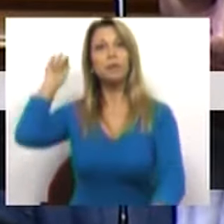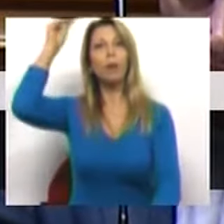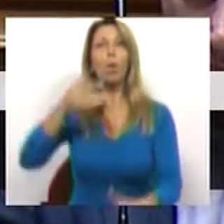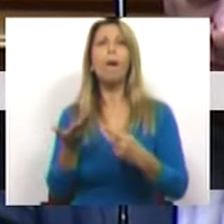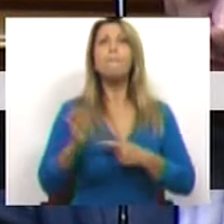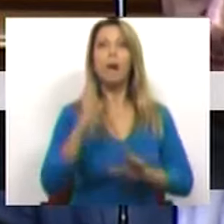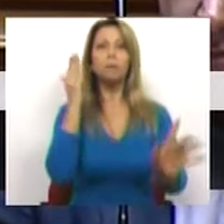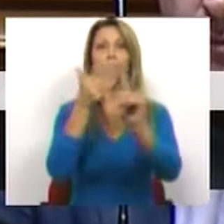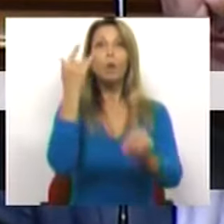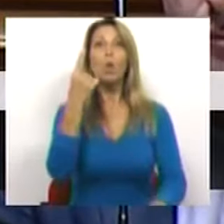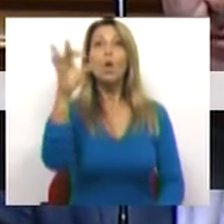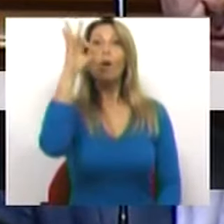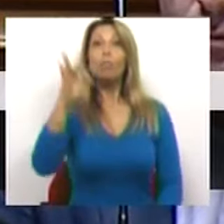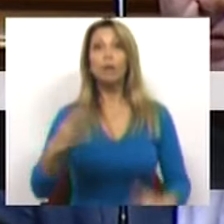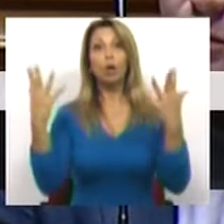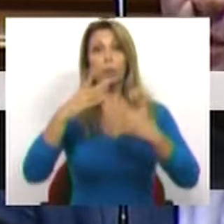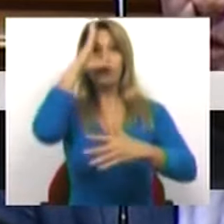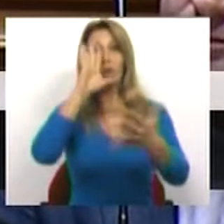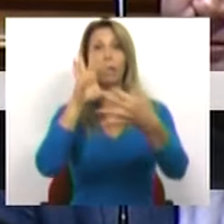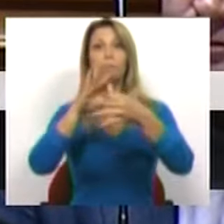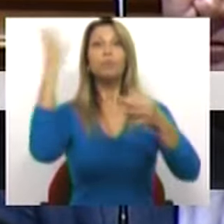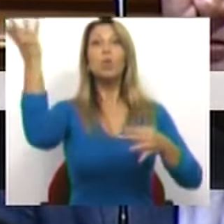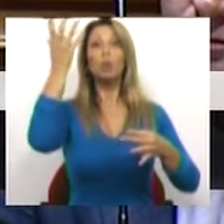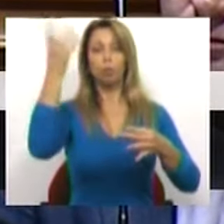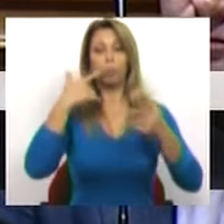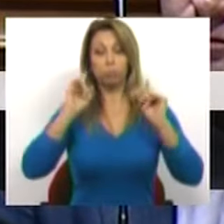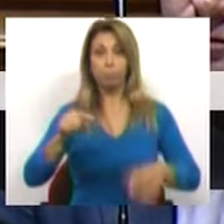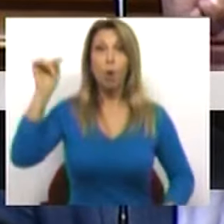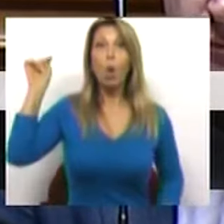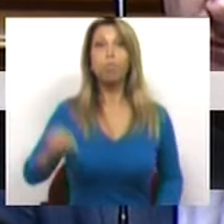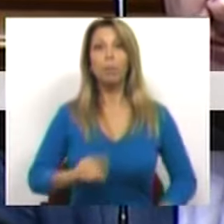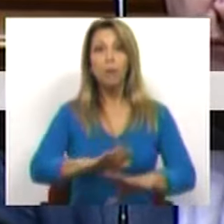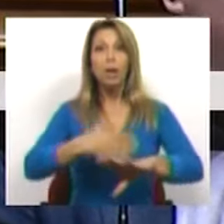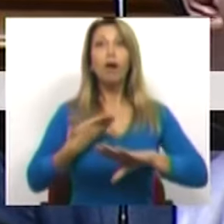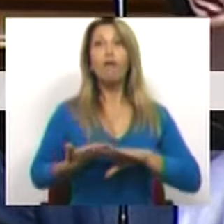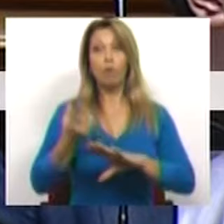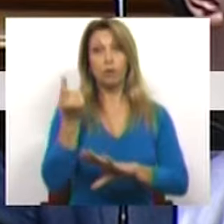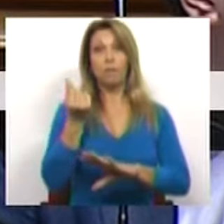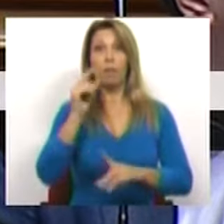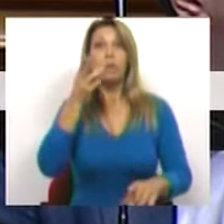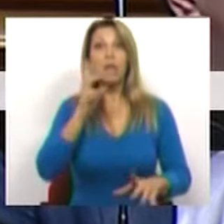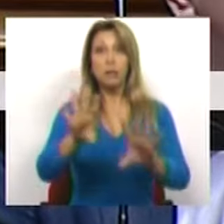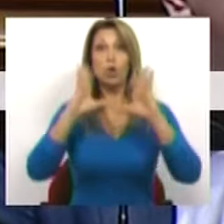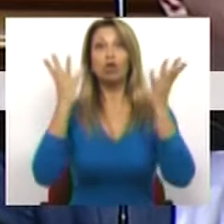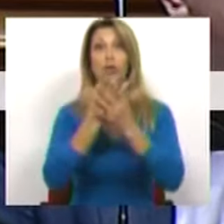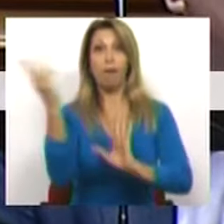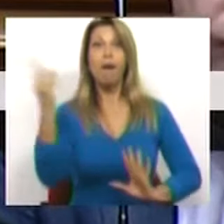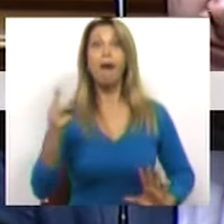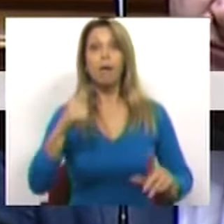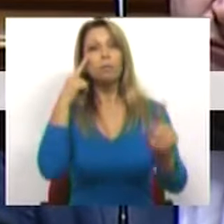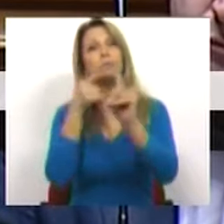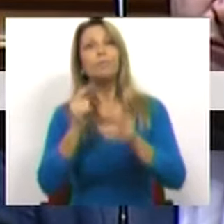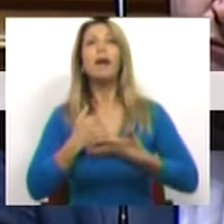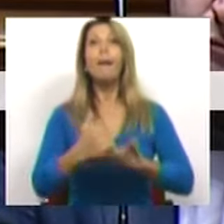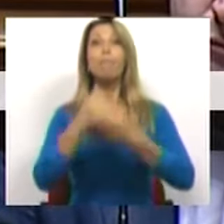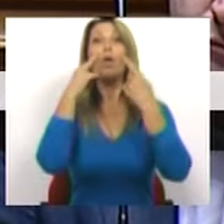a 1% do Orçamento do Estado para a Cultura. Começar desde já pelo reforço de verbas da Direção-Geral das Artes destinadas aos apoios